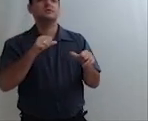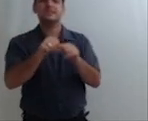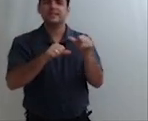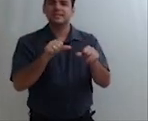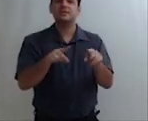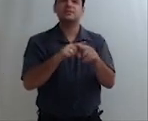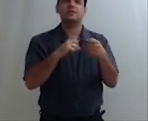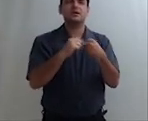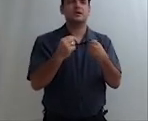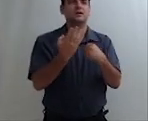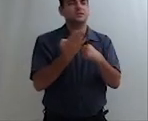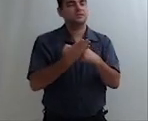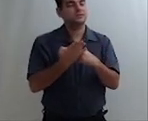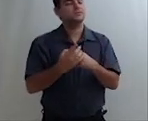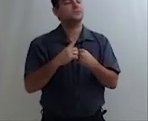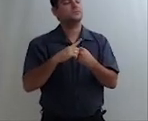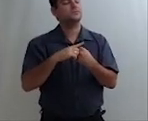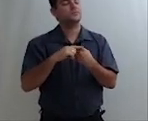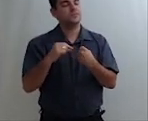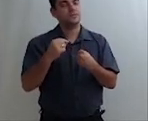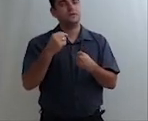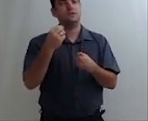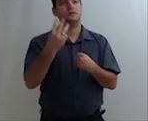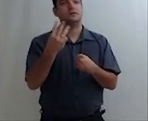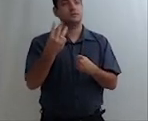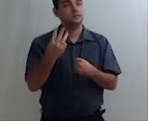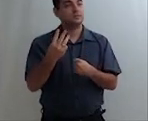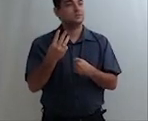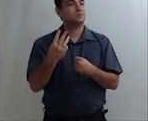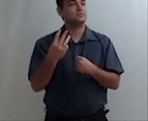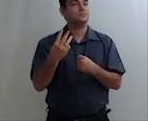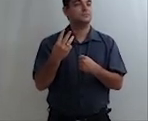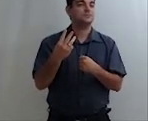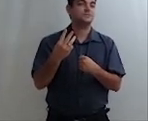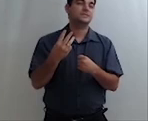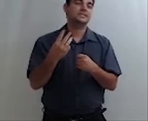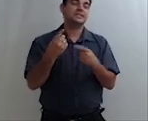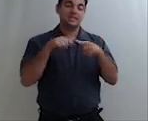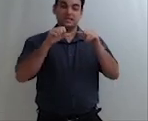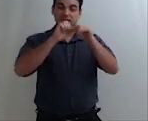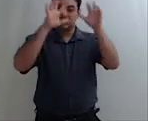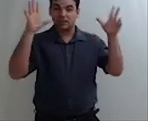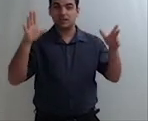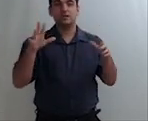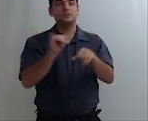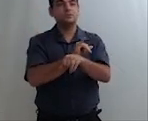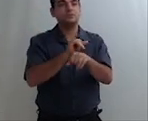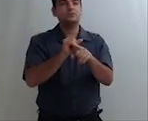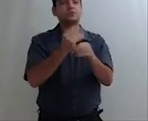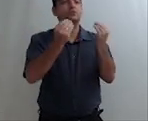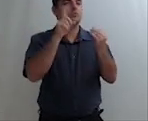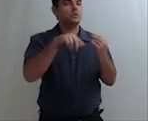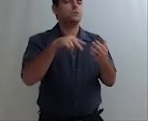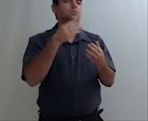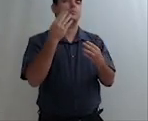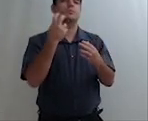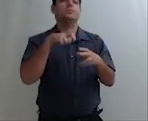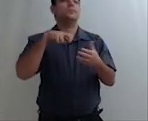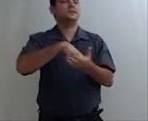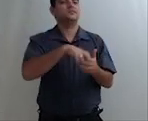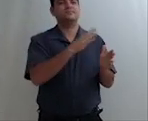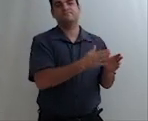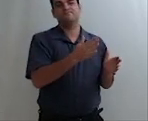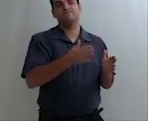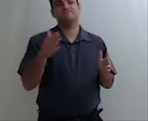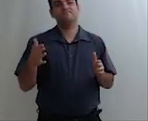Tero a que deixa a estrutura deixa Clara a estrutura acusatória do nosso processo penal o a alteração no